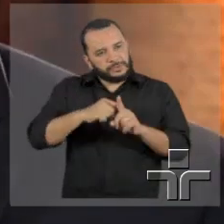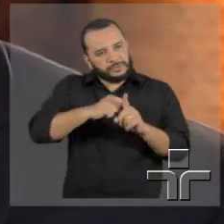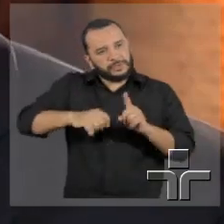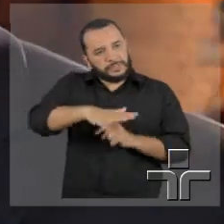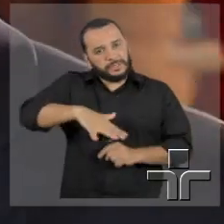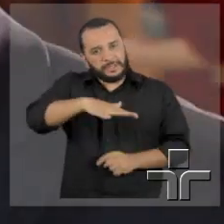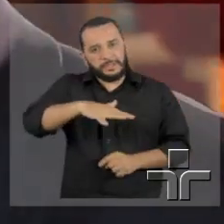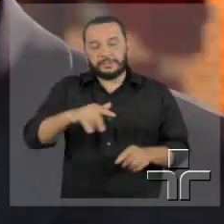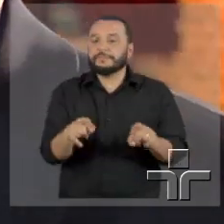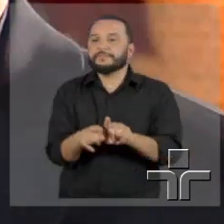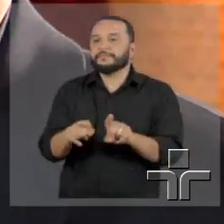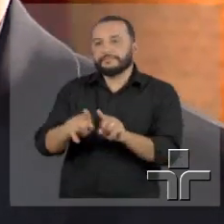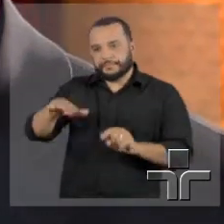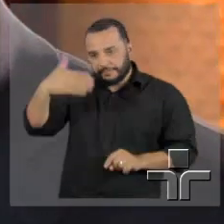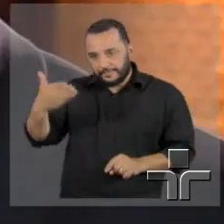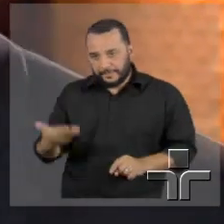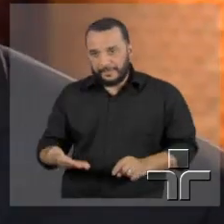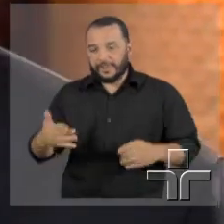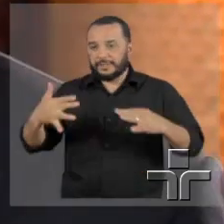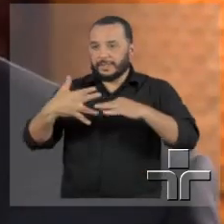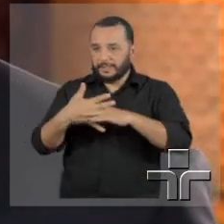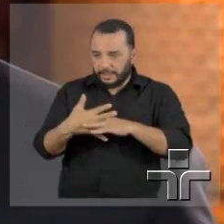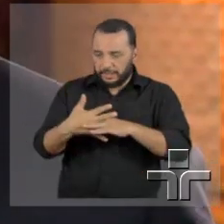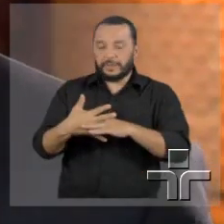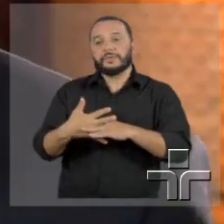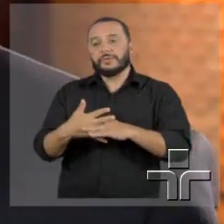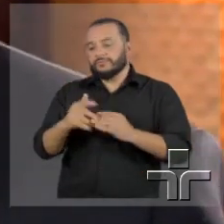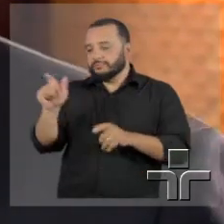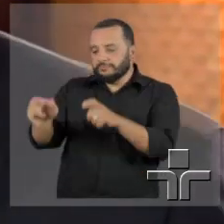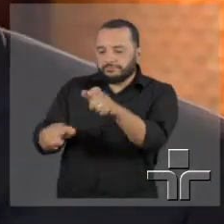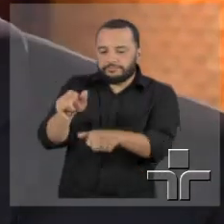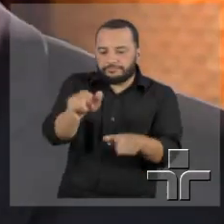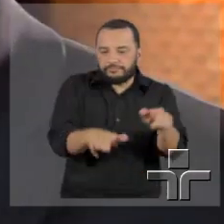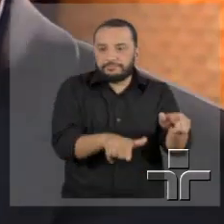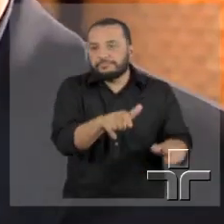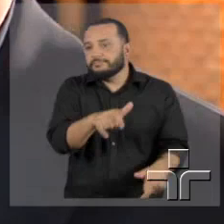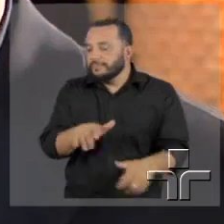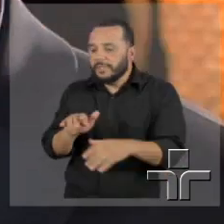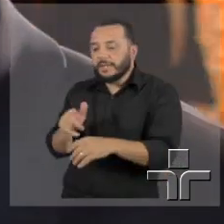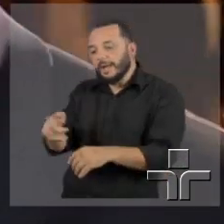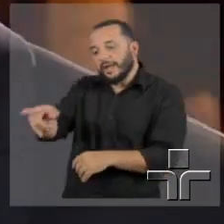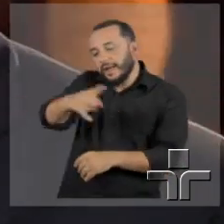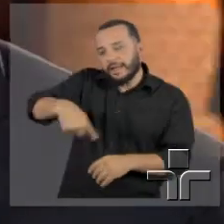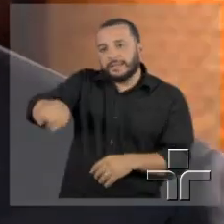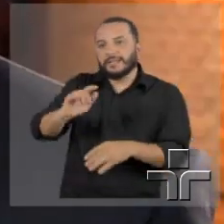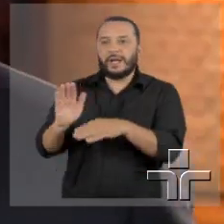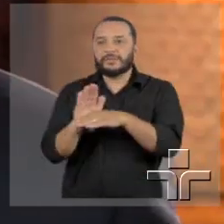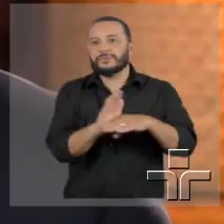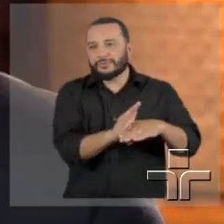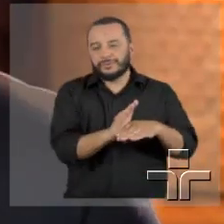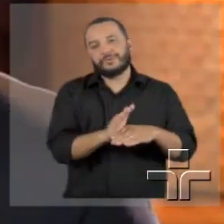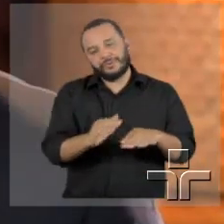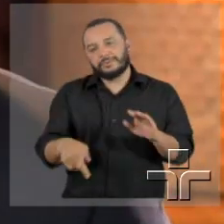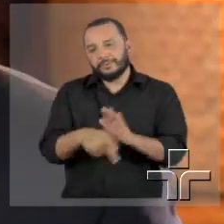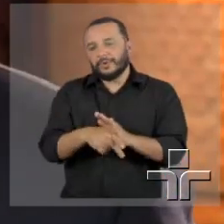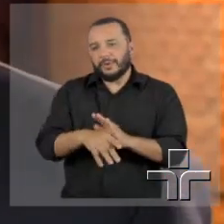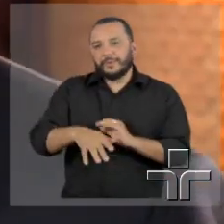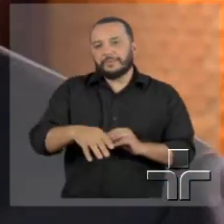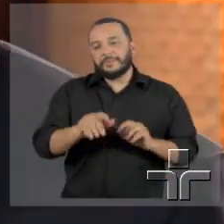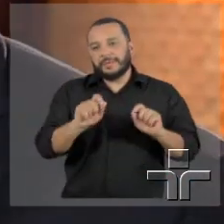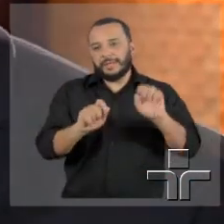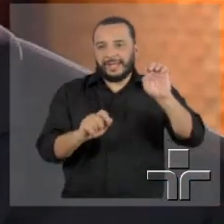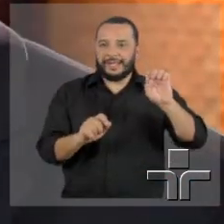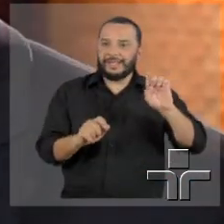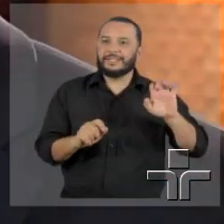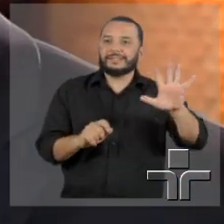de homenagear cidadãos e cidadãs que contribuíram muito para o Estado nas suas áreas